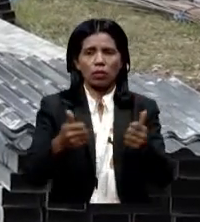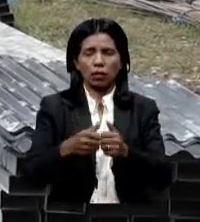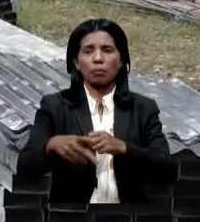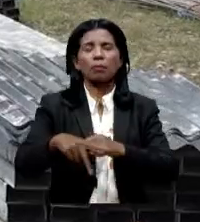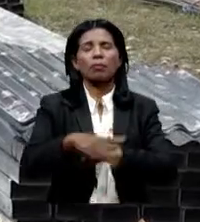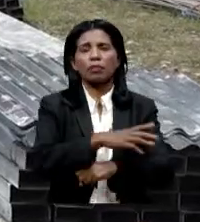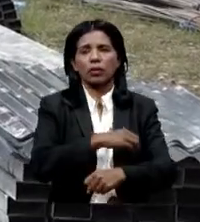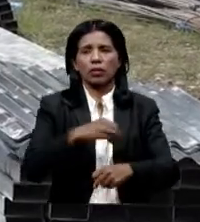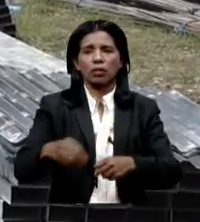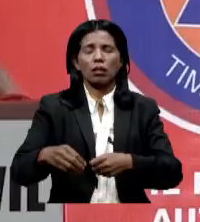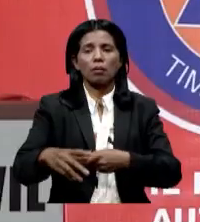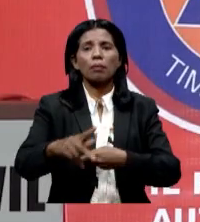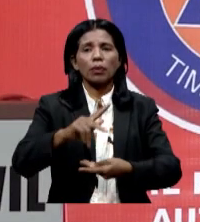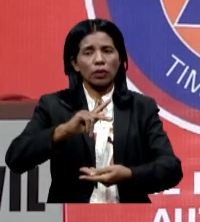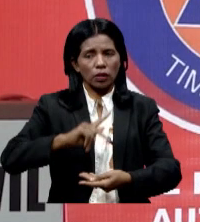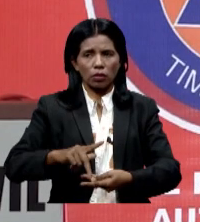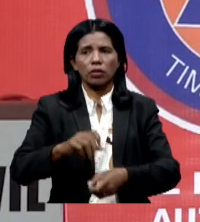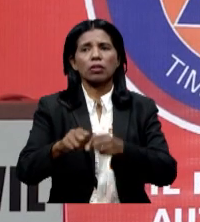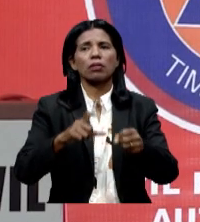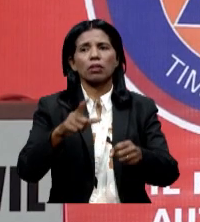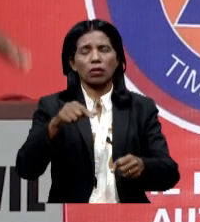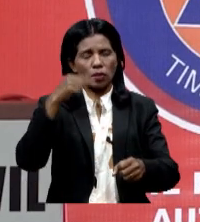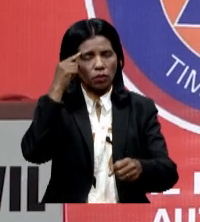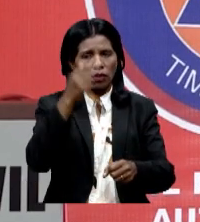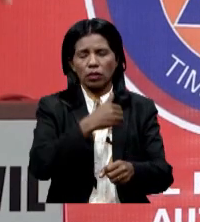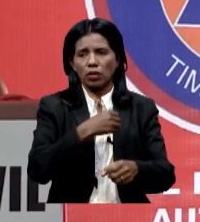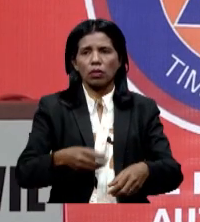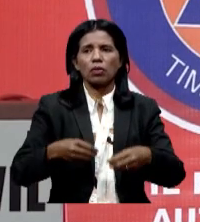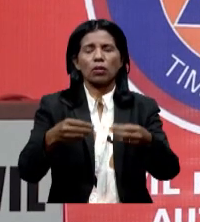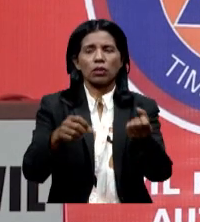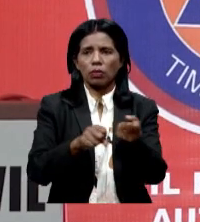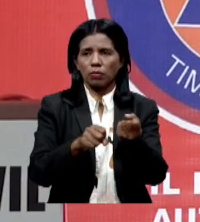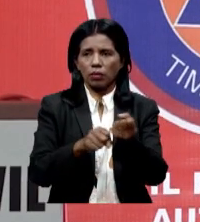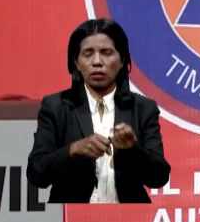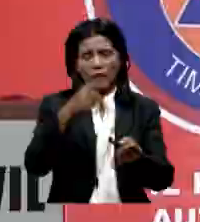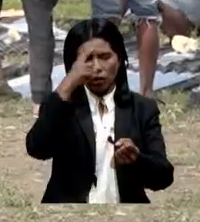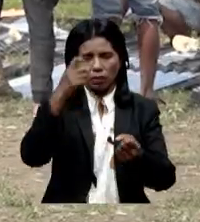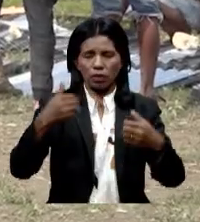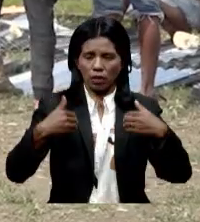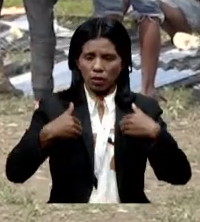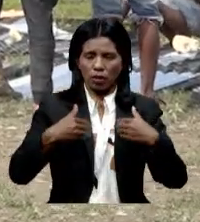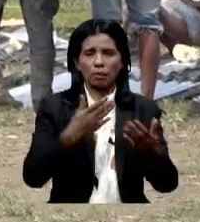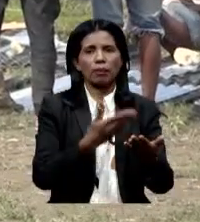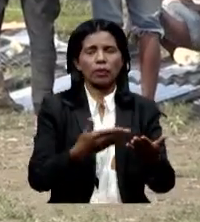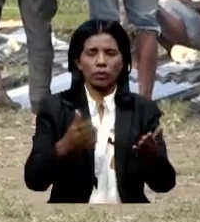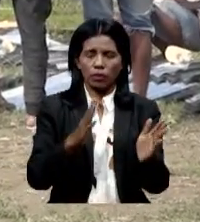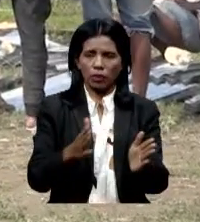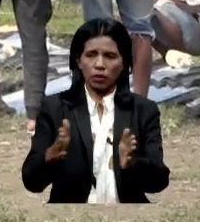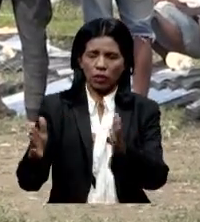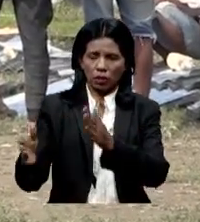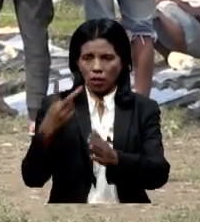Civil, Anacleto Caetano Hateten, razão governo se dá que for apoio, também se ia processo verificação da vítima ser